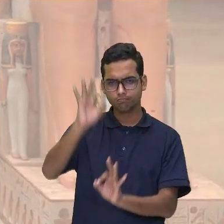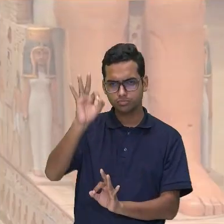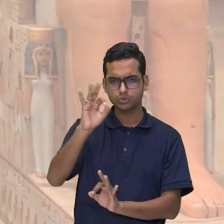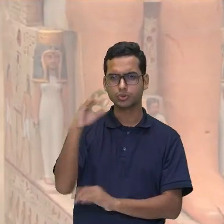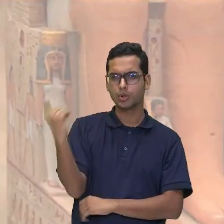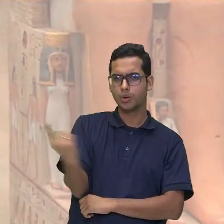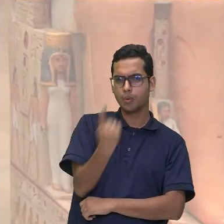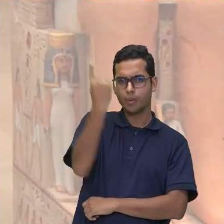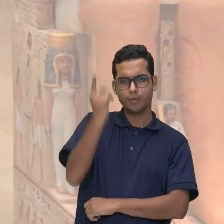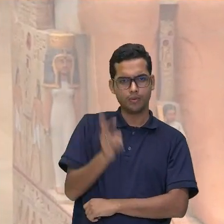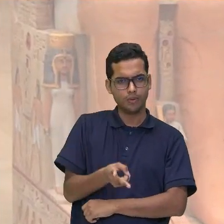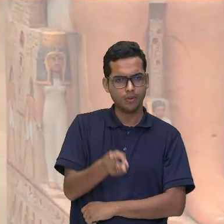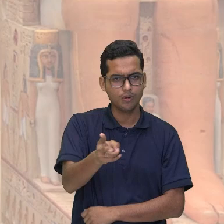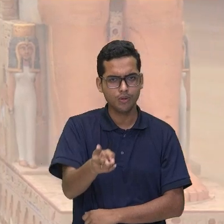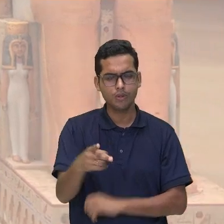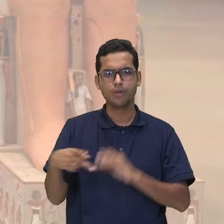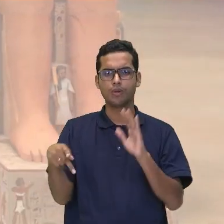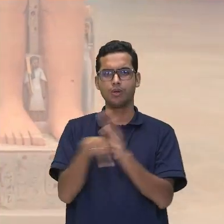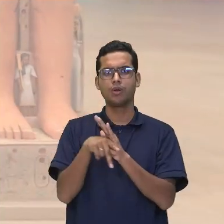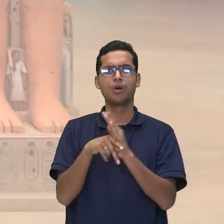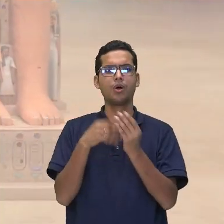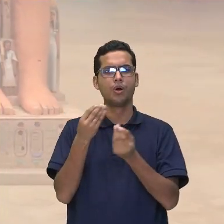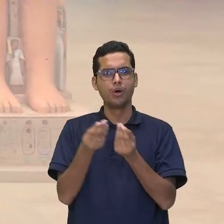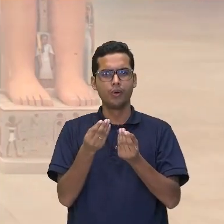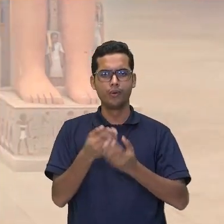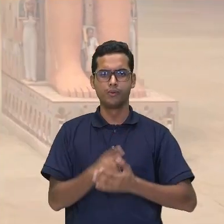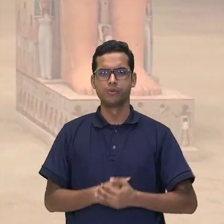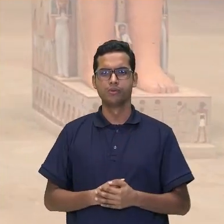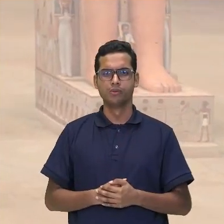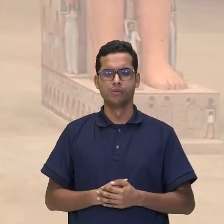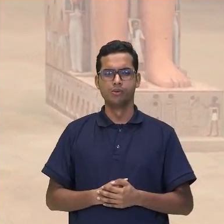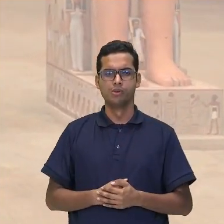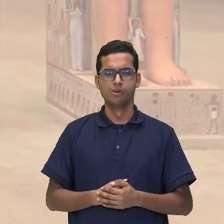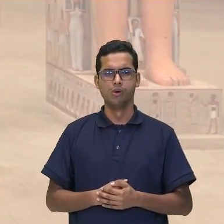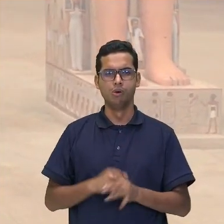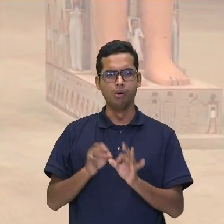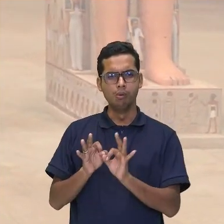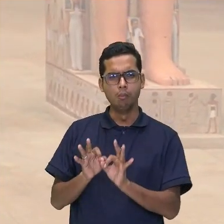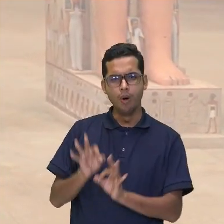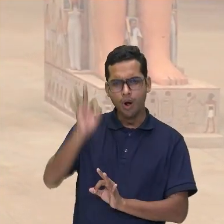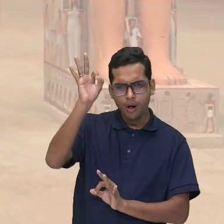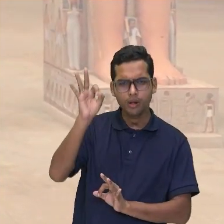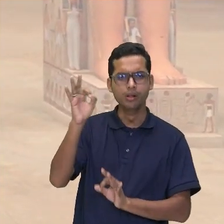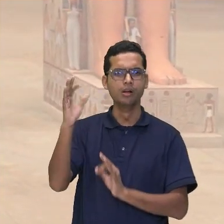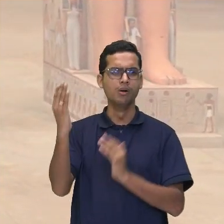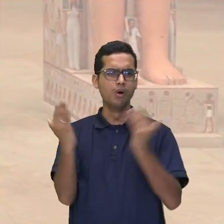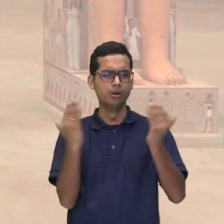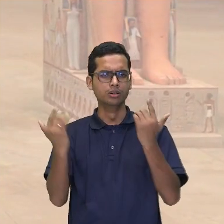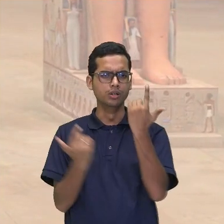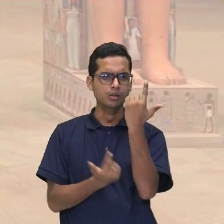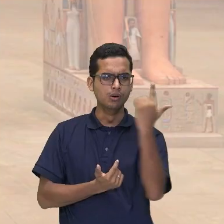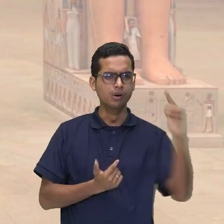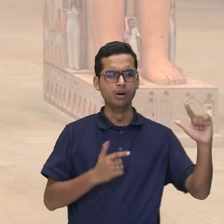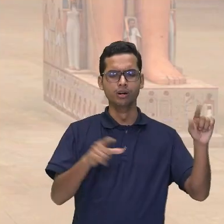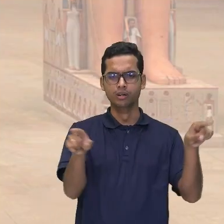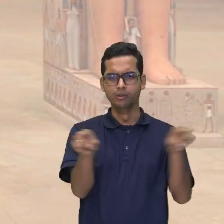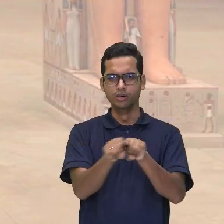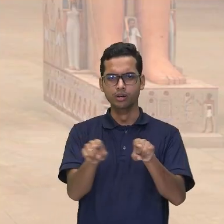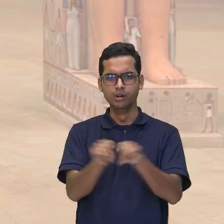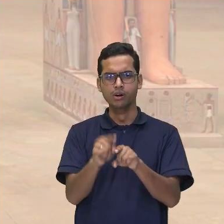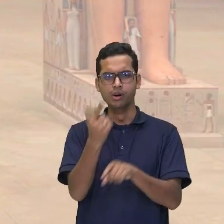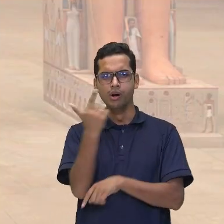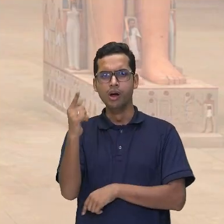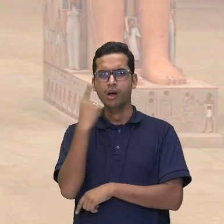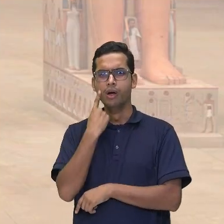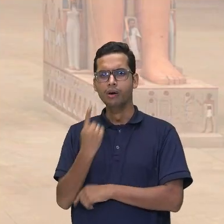ele sempre vai ser representado de forma maior aos outros. Aqui nós temos a esfinge, que nós